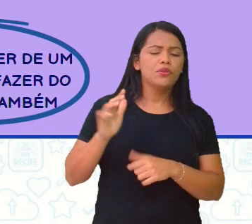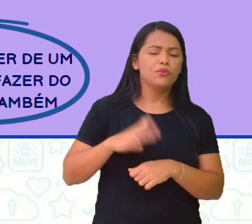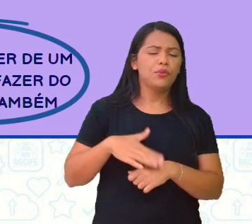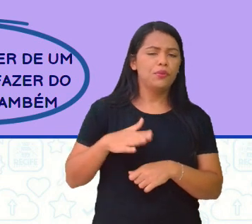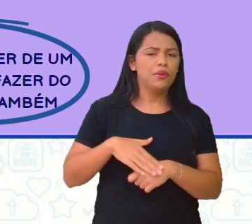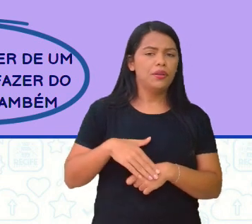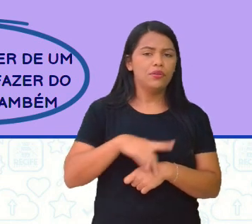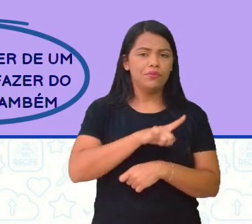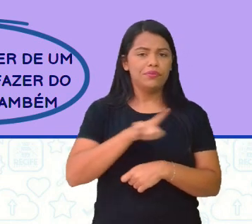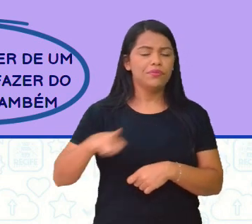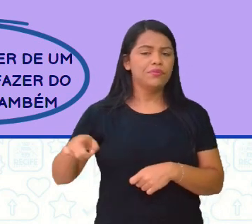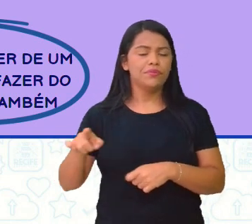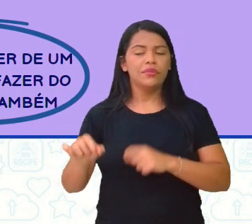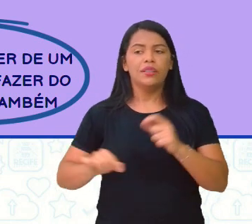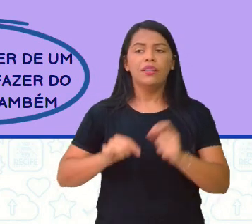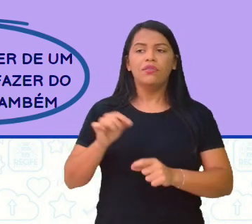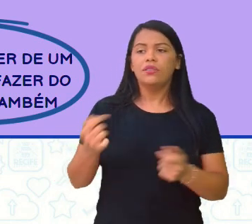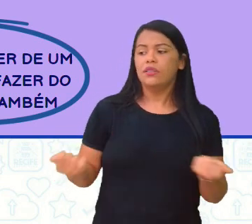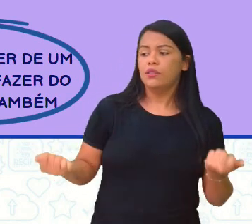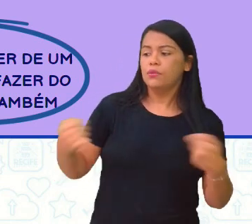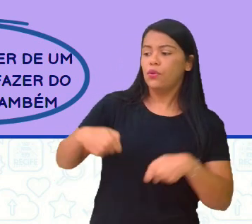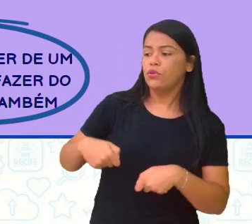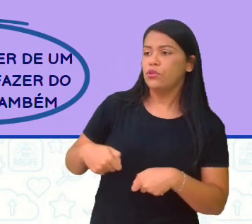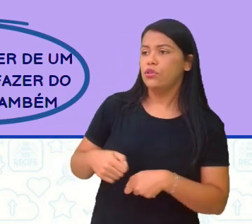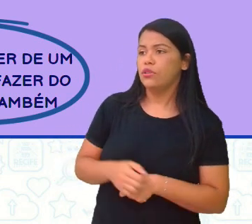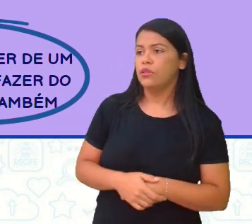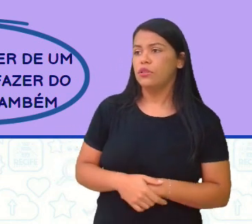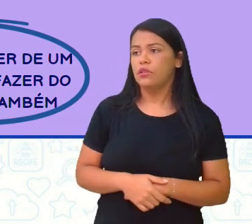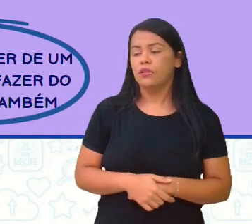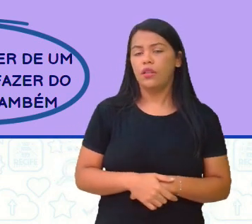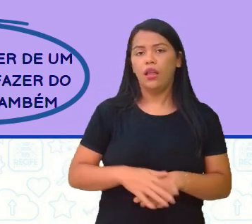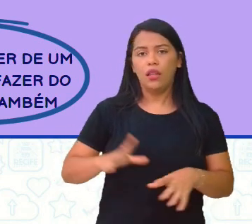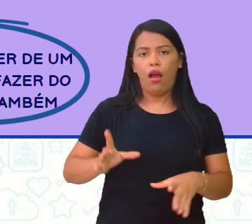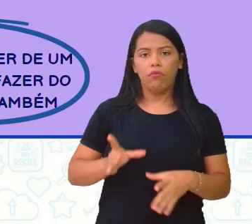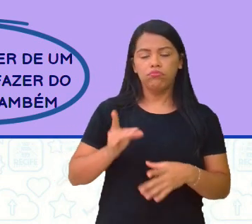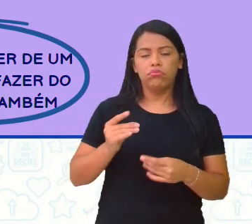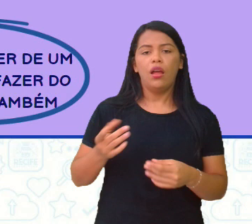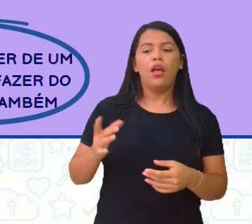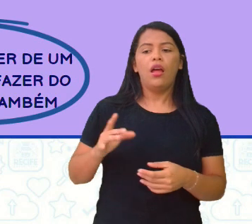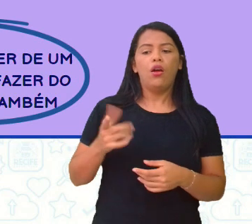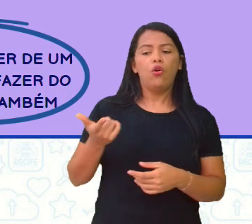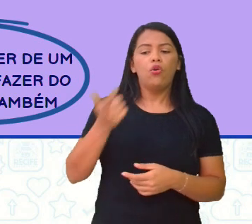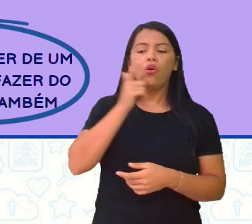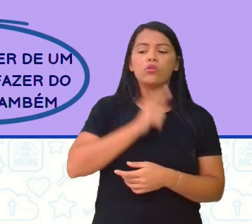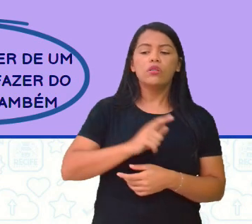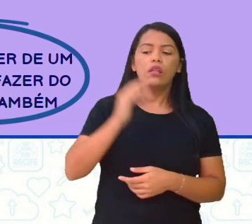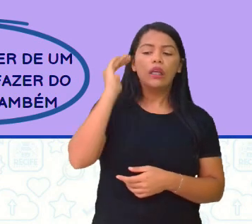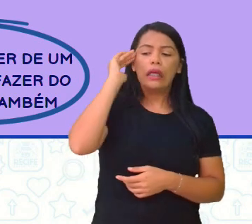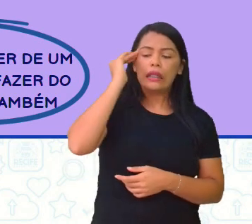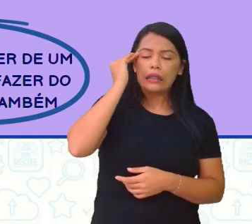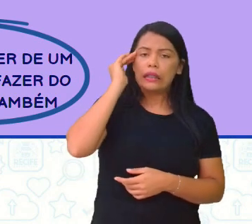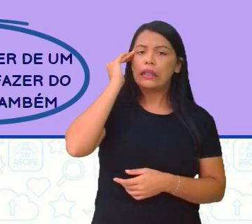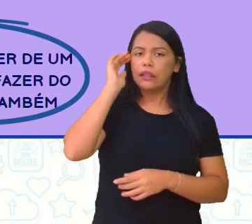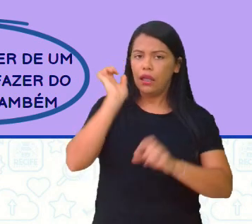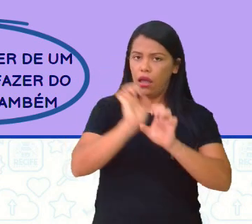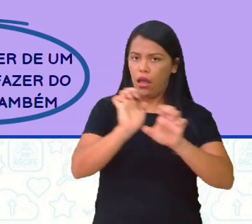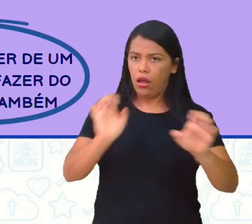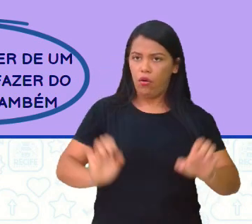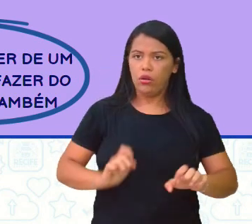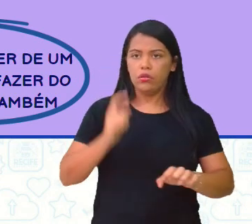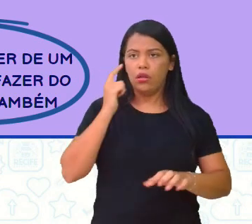vocês vão se apropriar dessa representação. Então, lá em cima está a